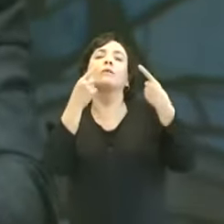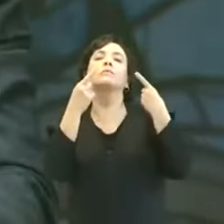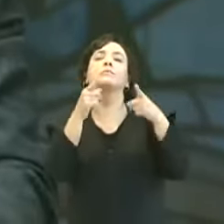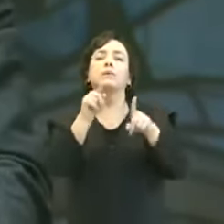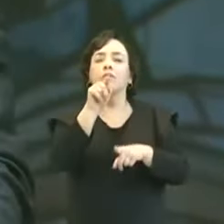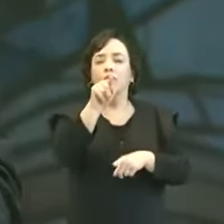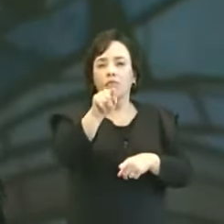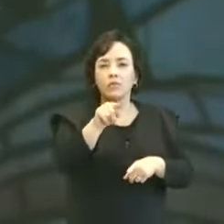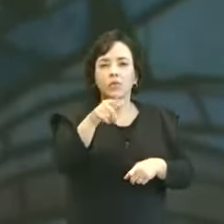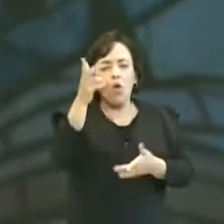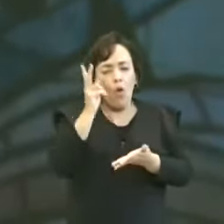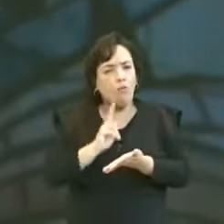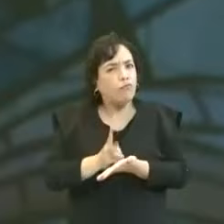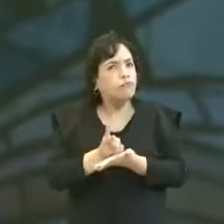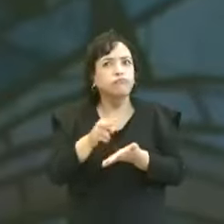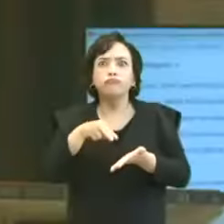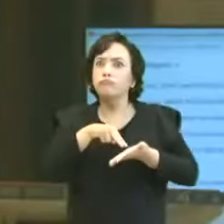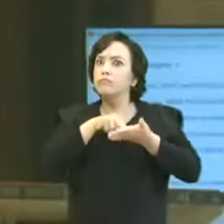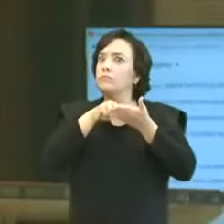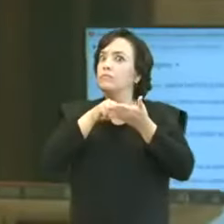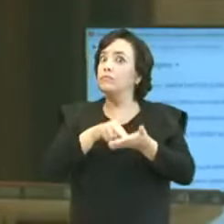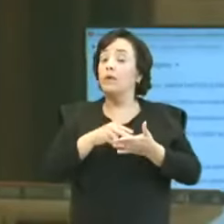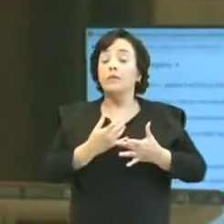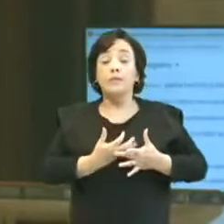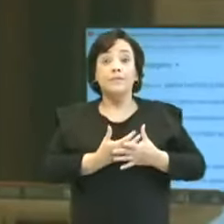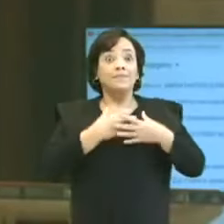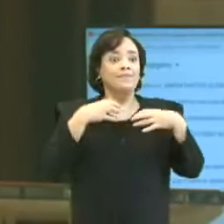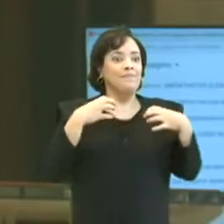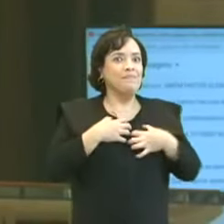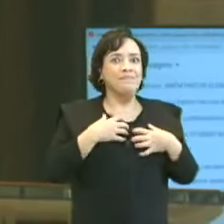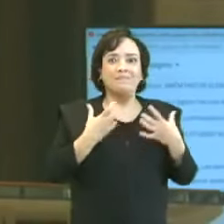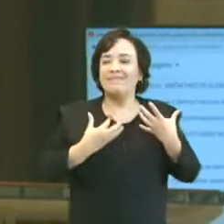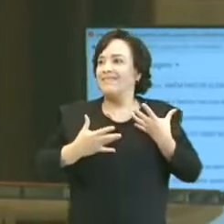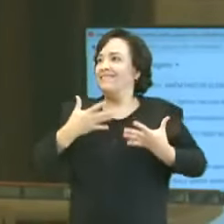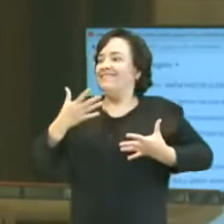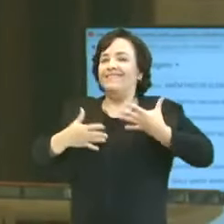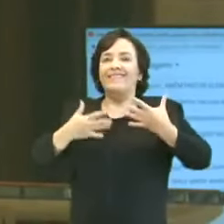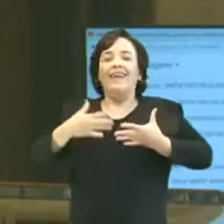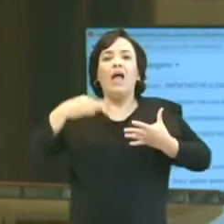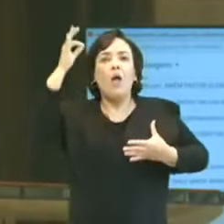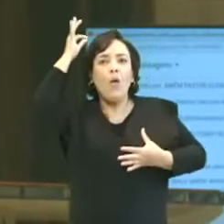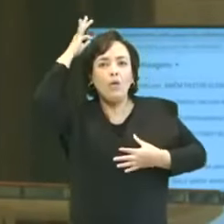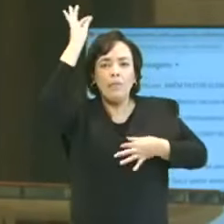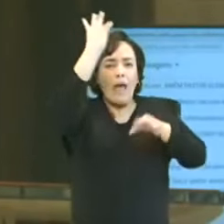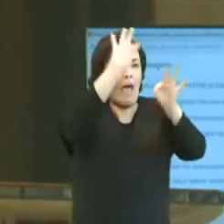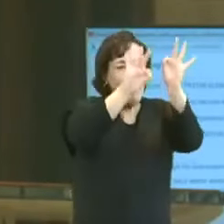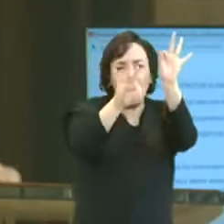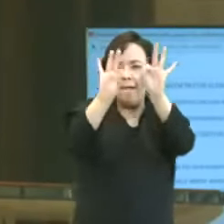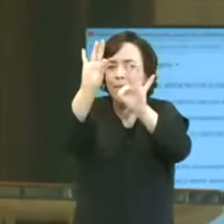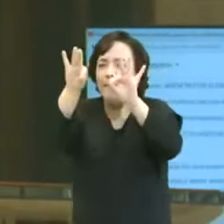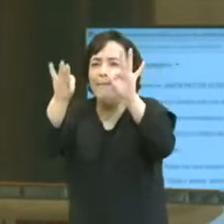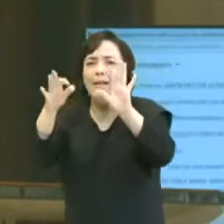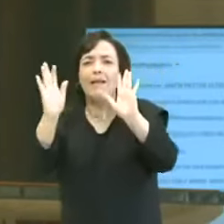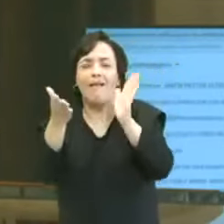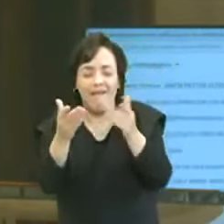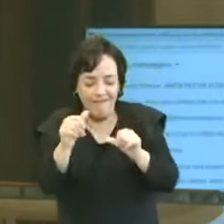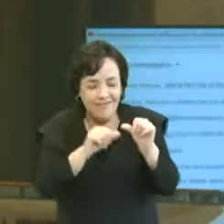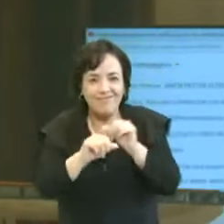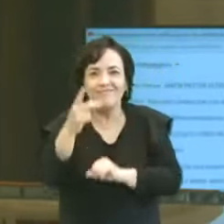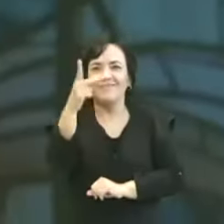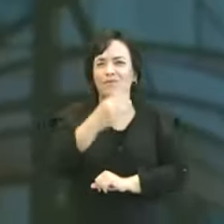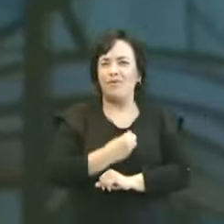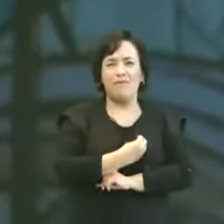deixar apagar. A não deixar apagar aquilo que o Espírito começou na sua vida nesses dias. A